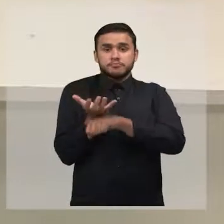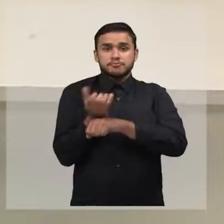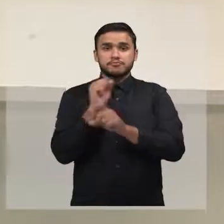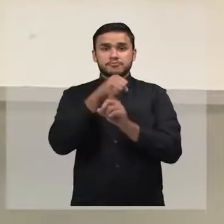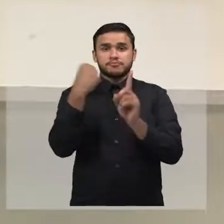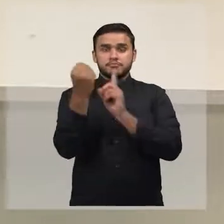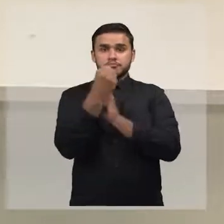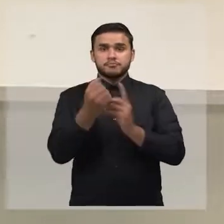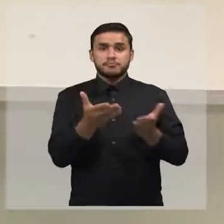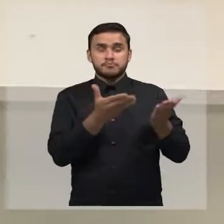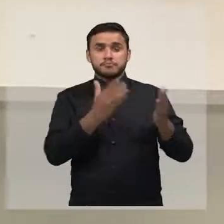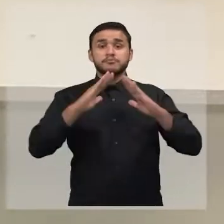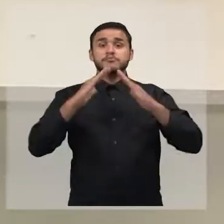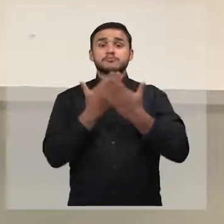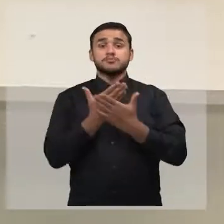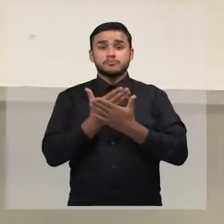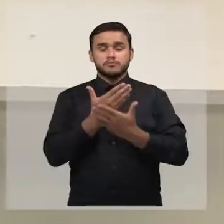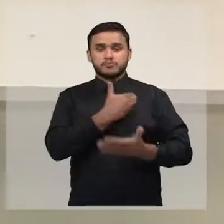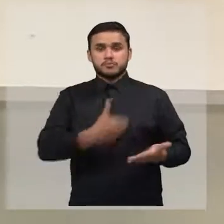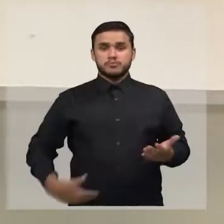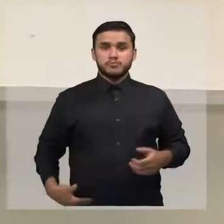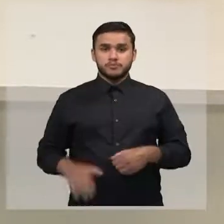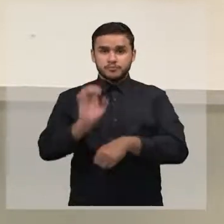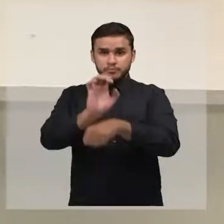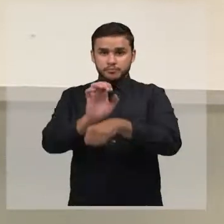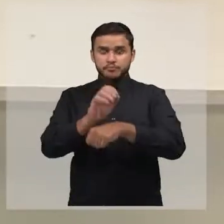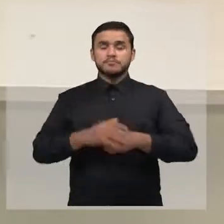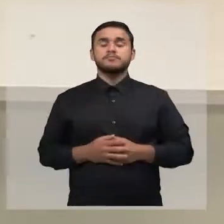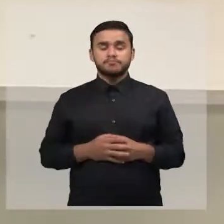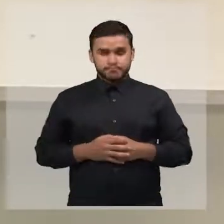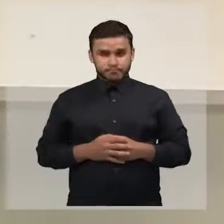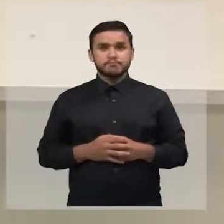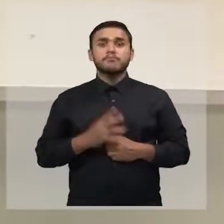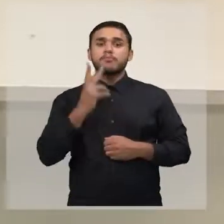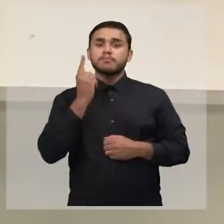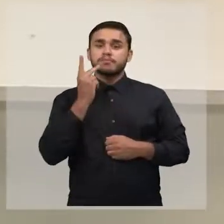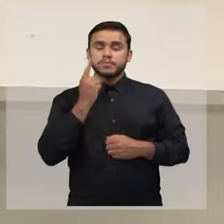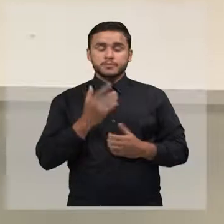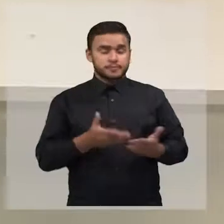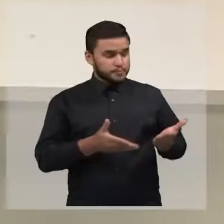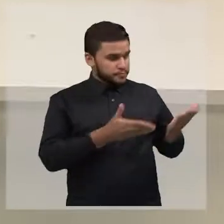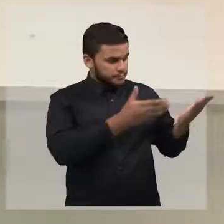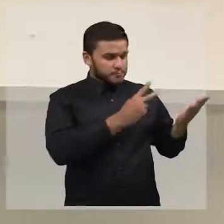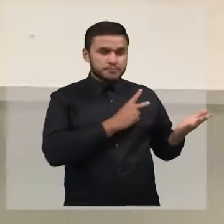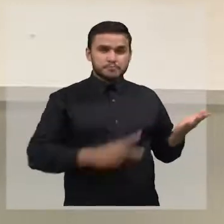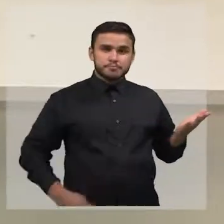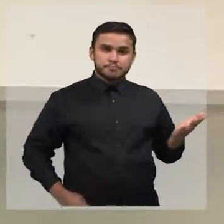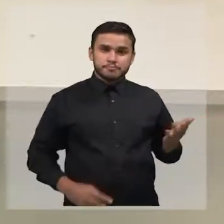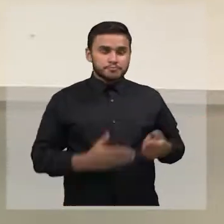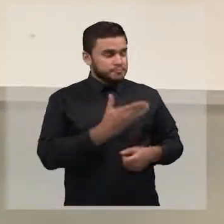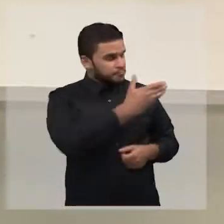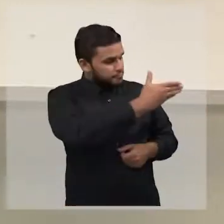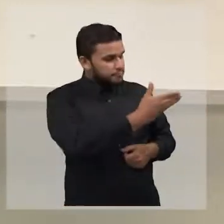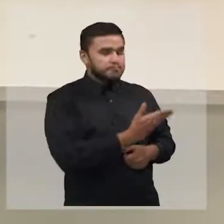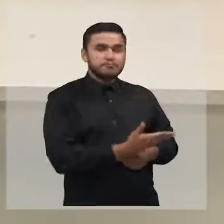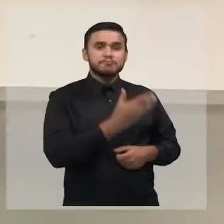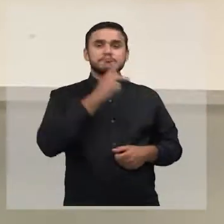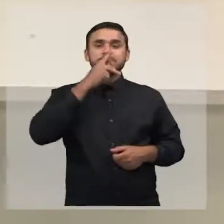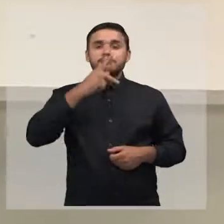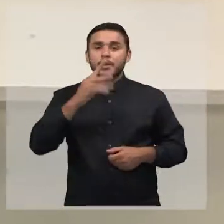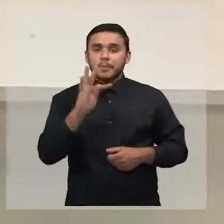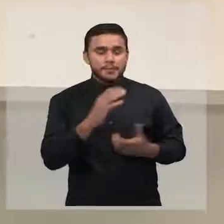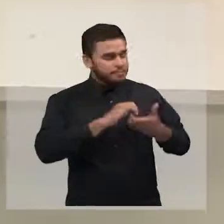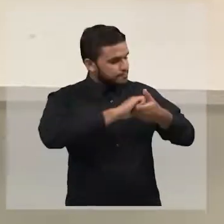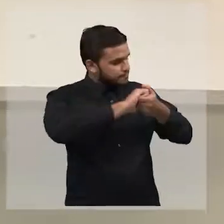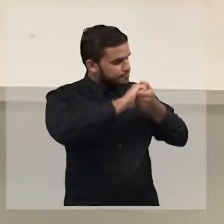Rede Estadual de Educação. Professor Ronivaldo Maia, vereador do Partido dos Trabalhadores,